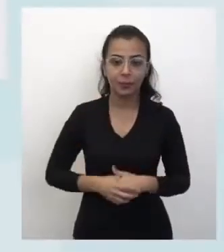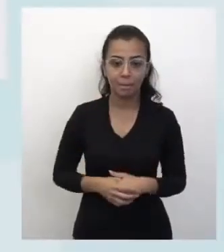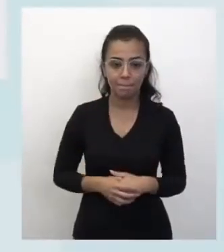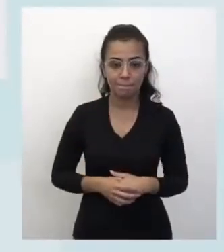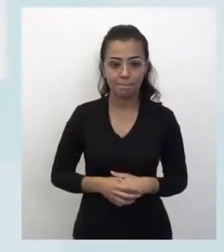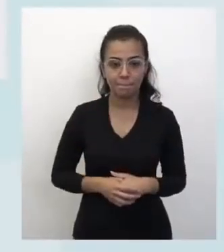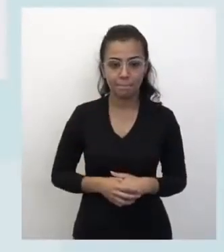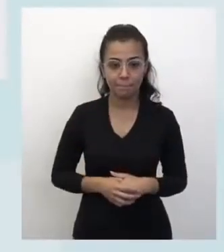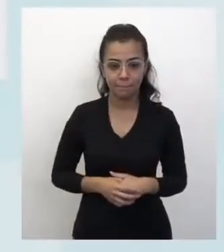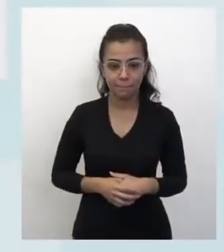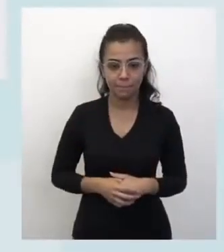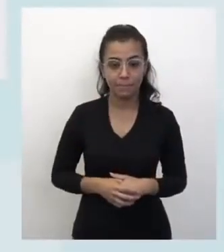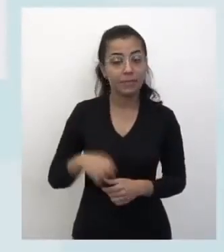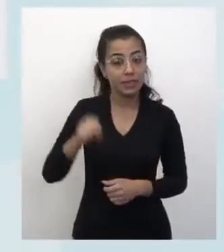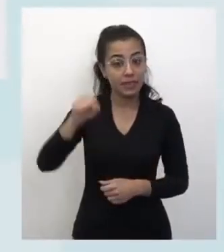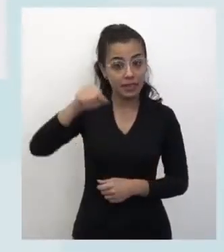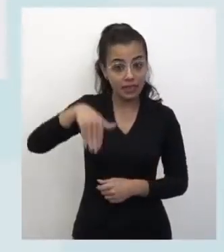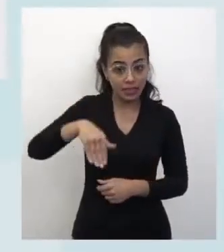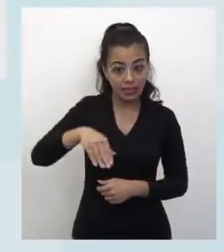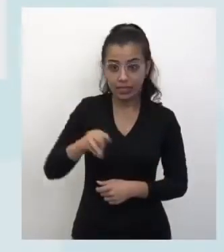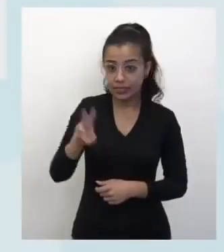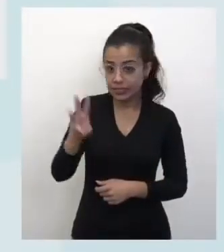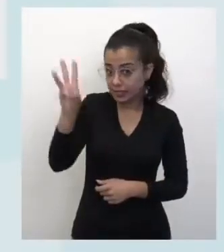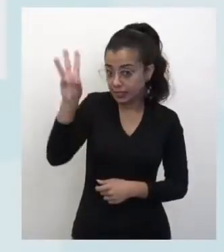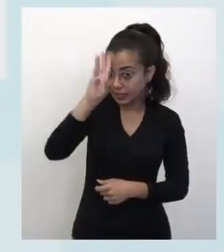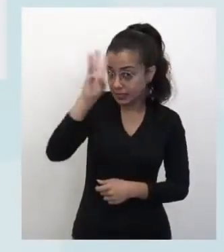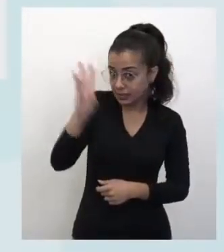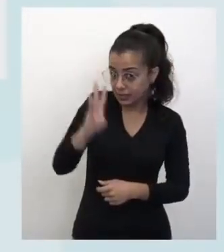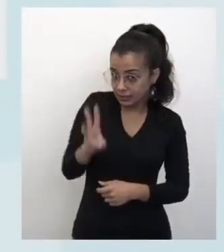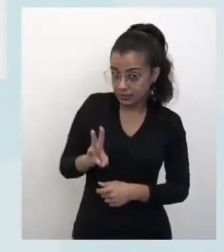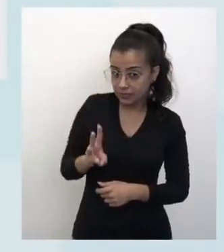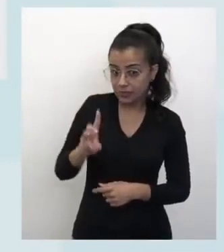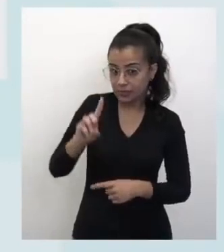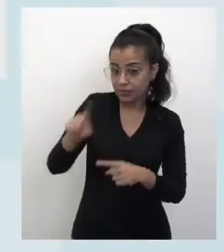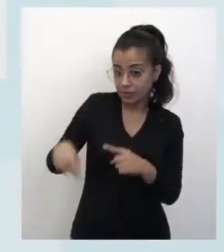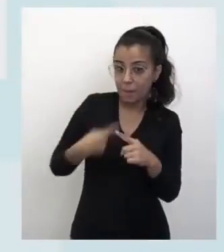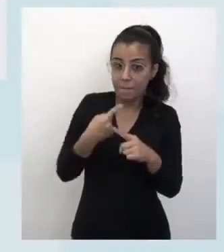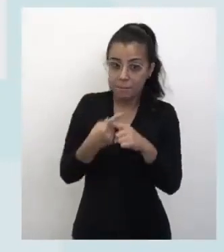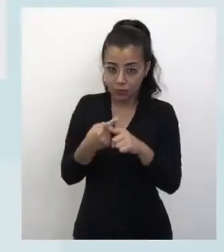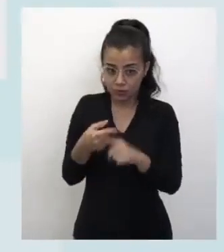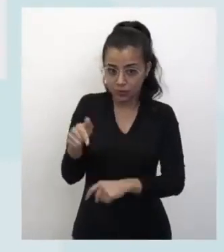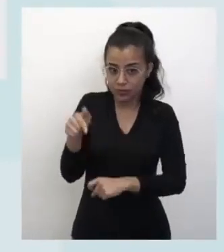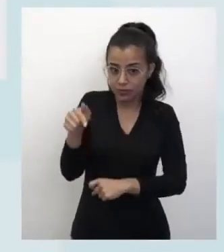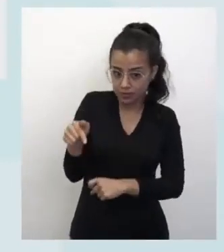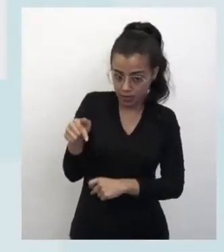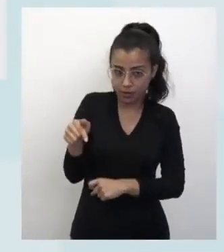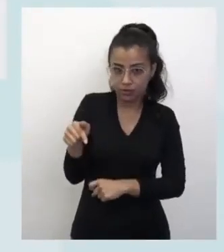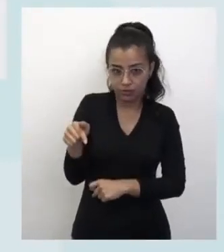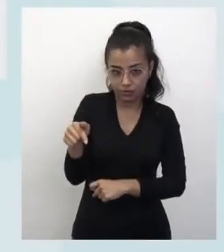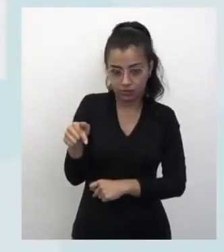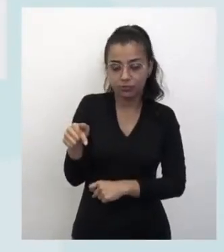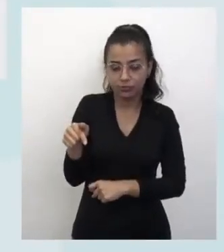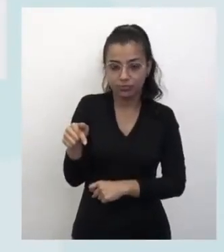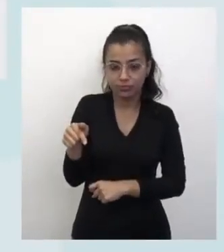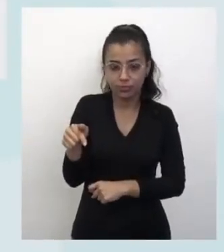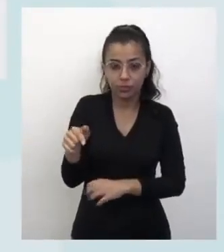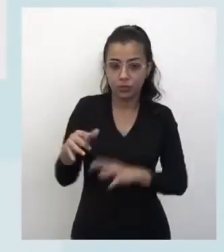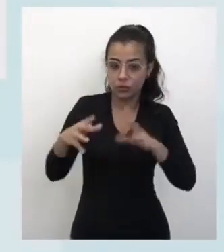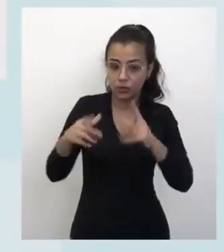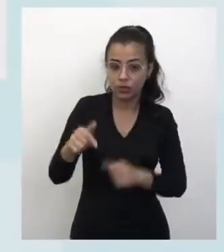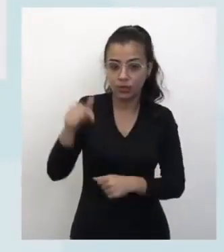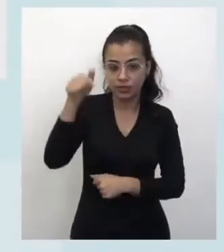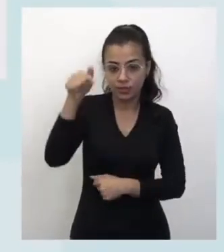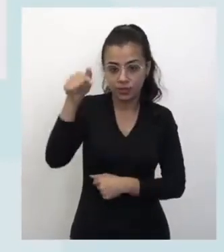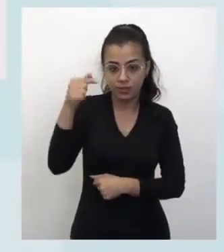resposta, então, às terças-feiras sim, ó. Eu posso olhar o 7, o 14, o 21, o 28,